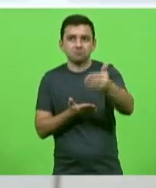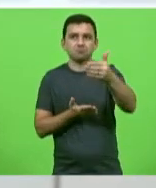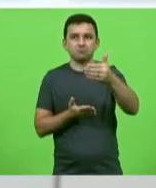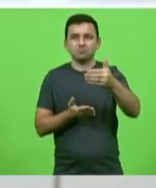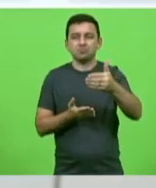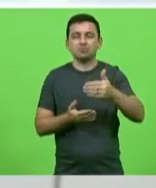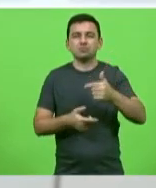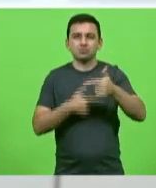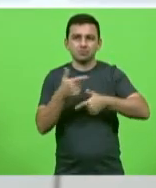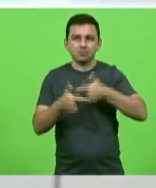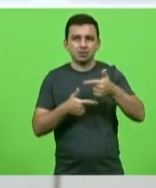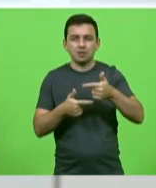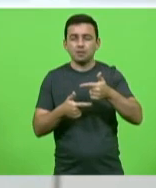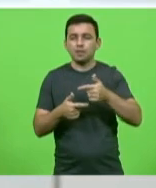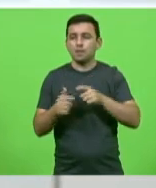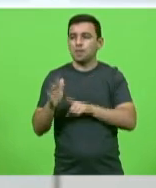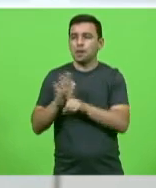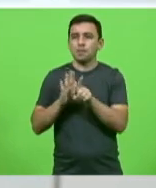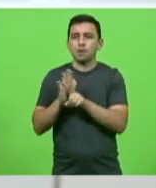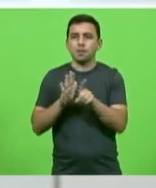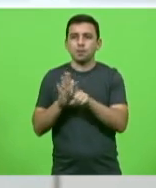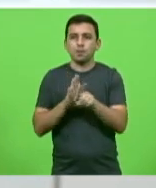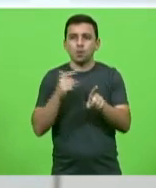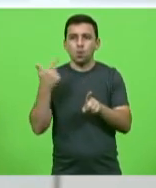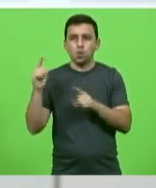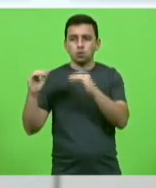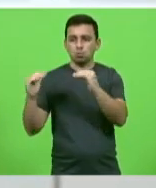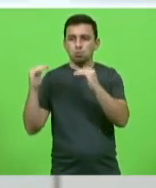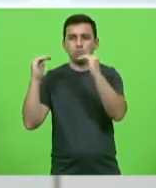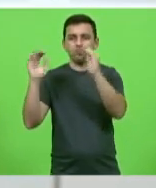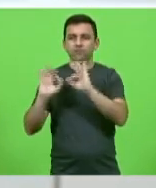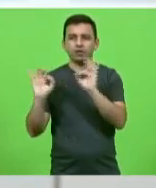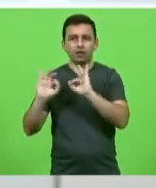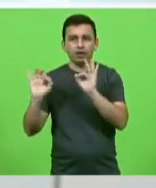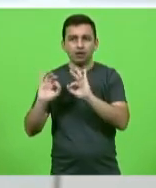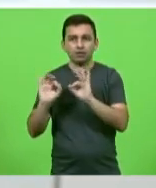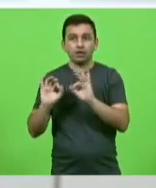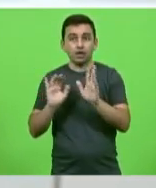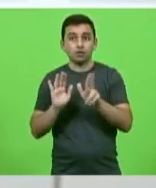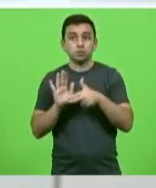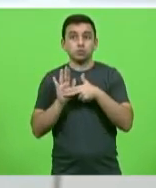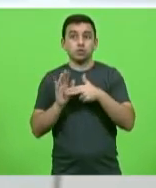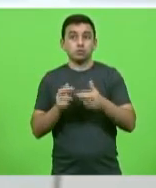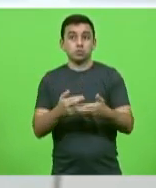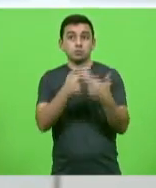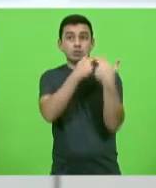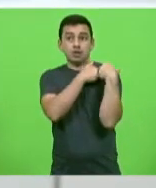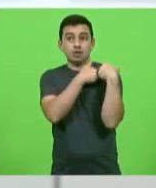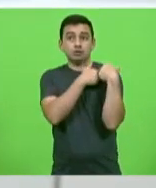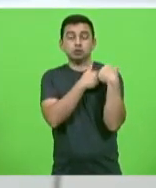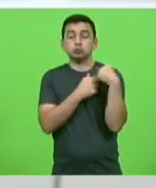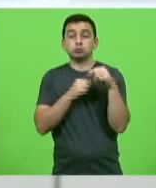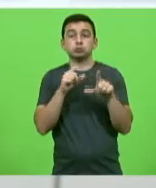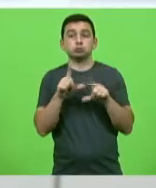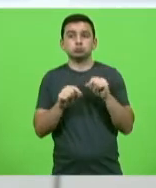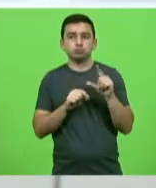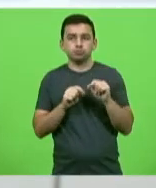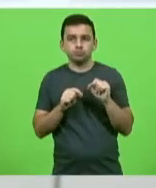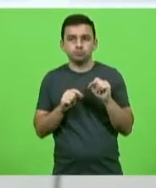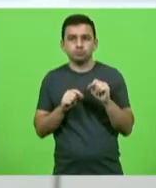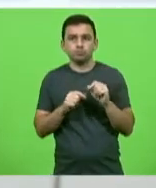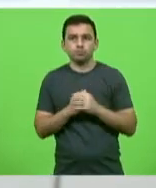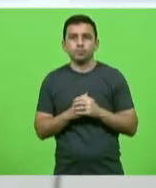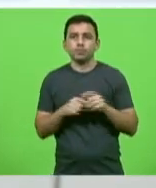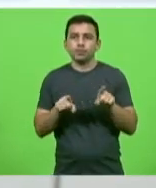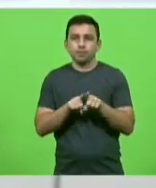sem questionamentos de ordem dos superiores que tenham assumido a responsabilidade pela escolha e